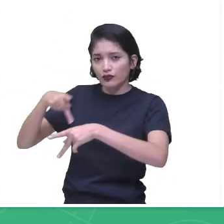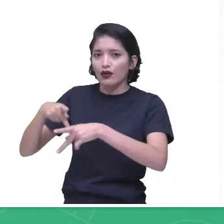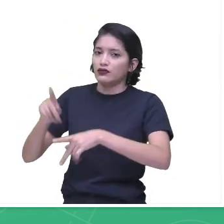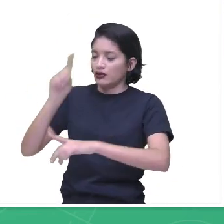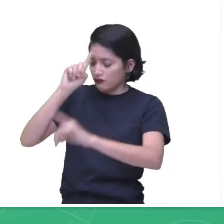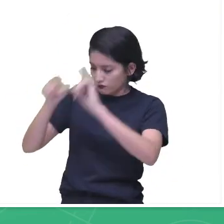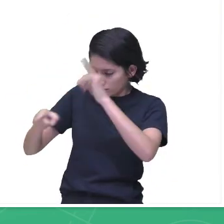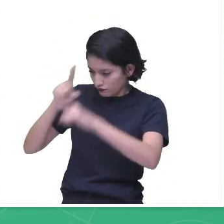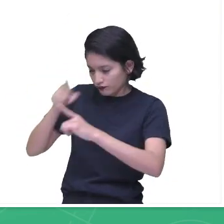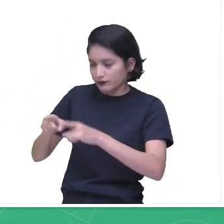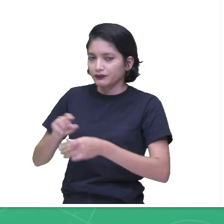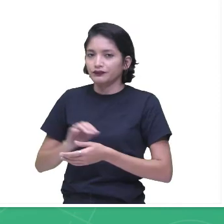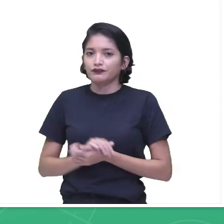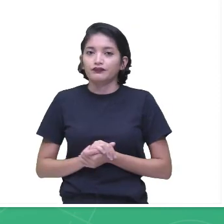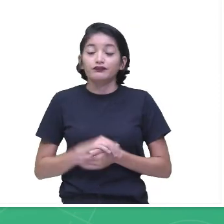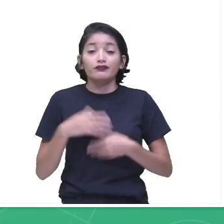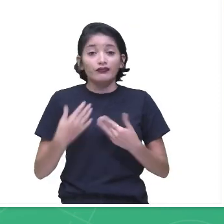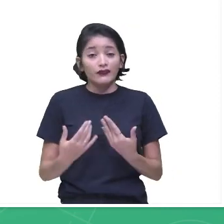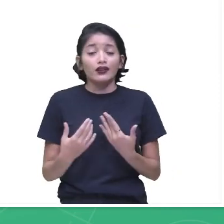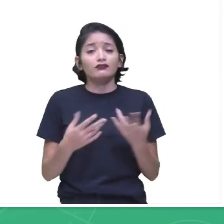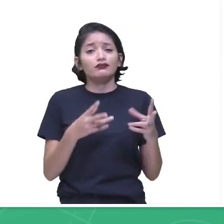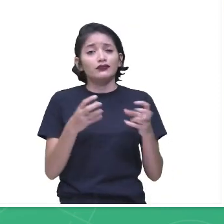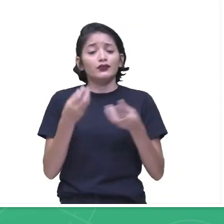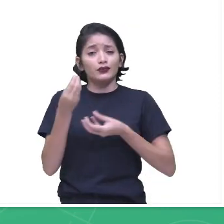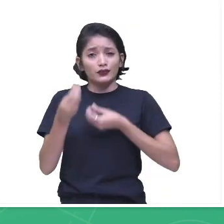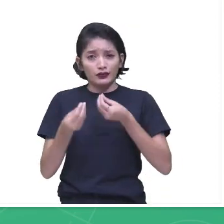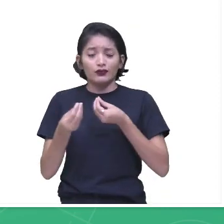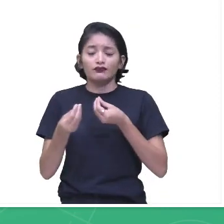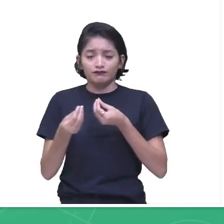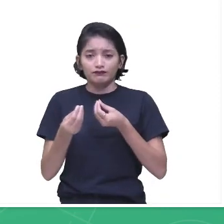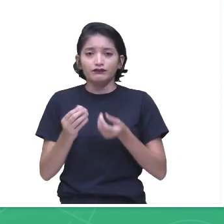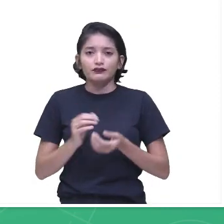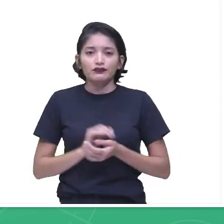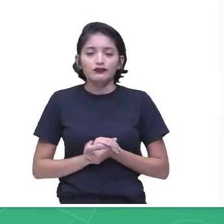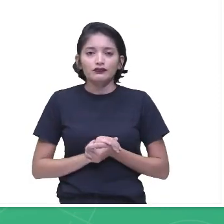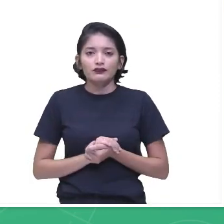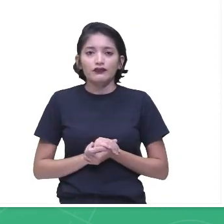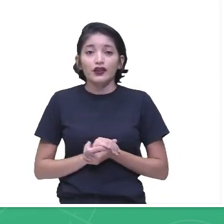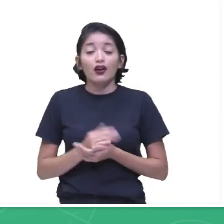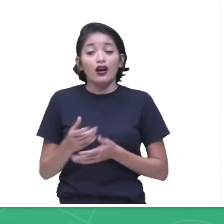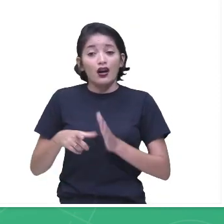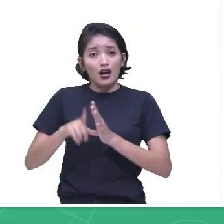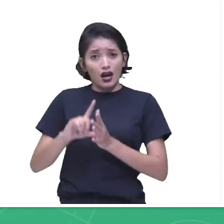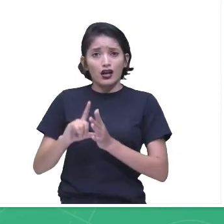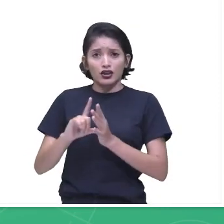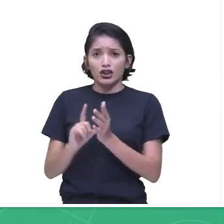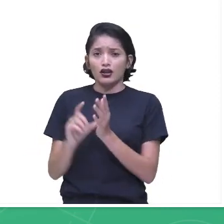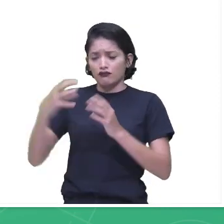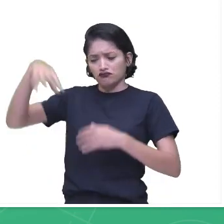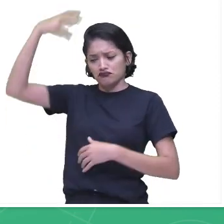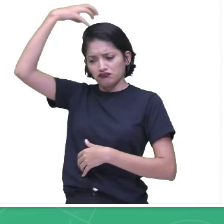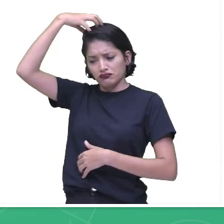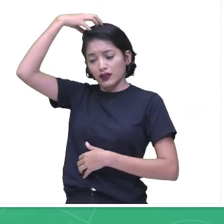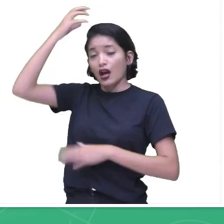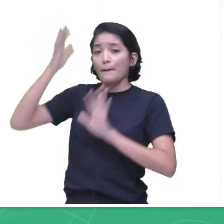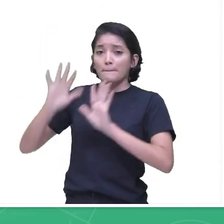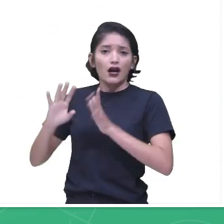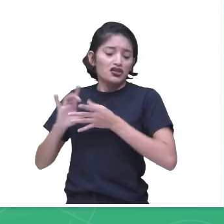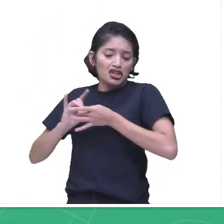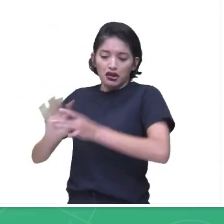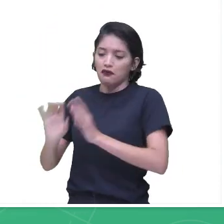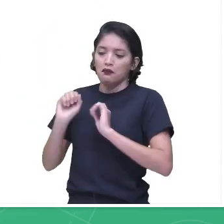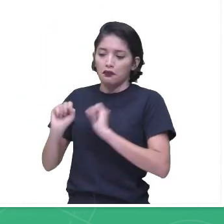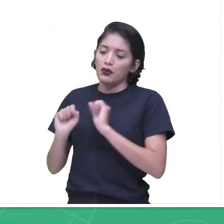dominava. Então, ele era visto dessa maneira. Apesar de ele dominar, ele dava às pessoas o direito de